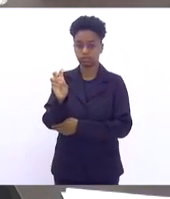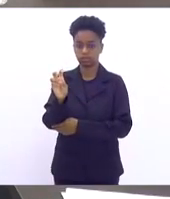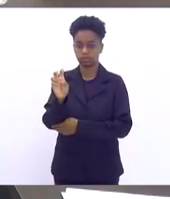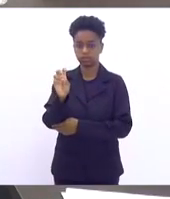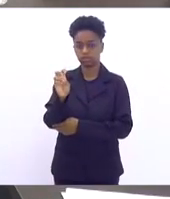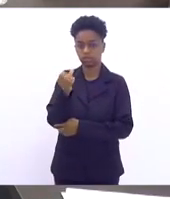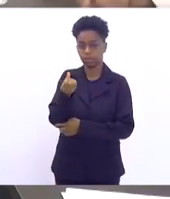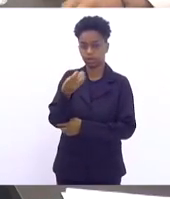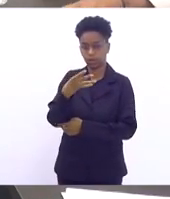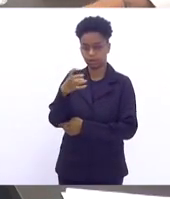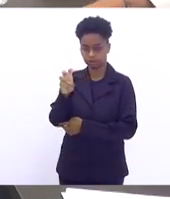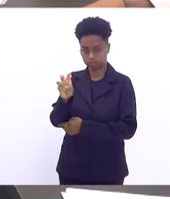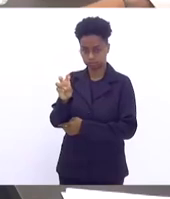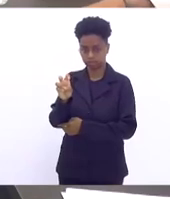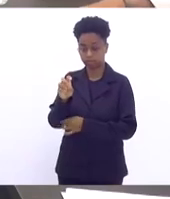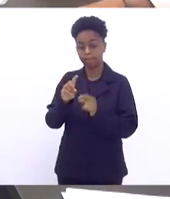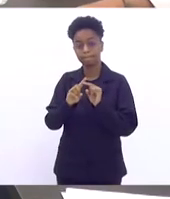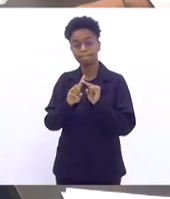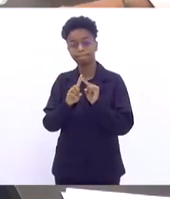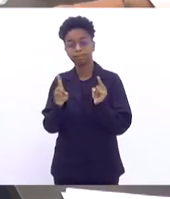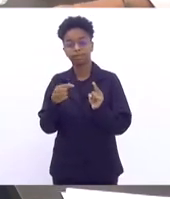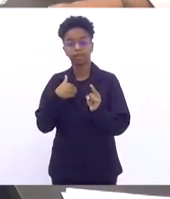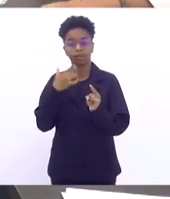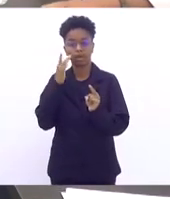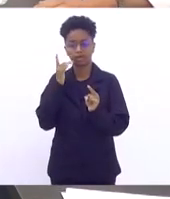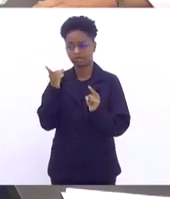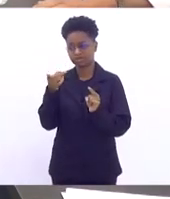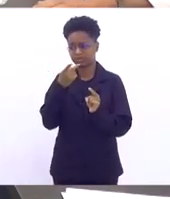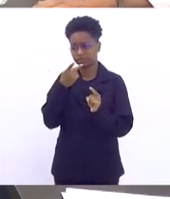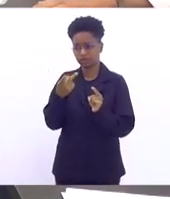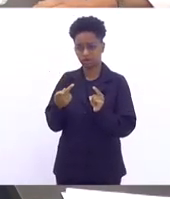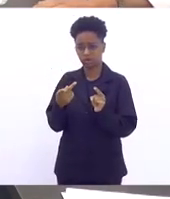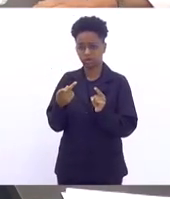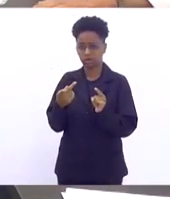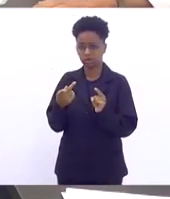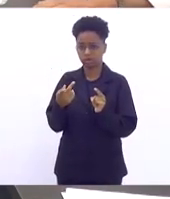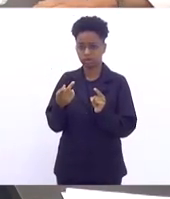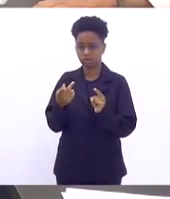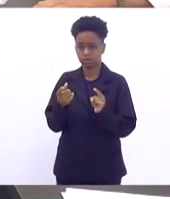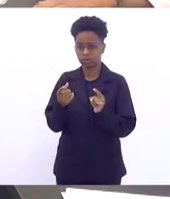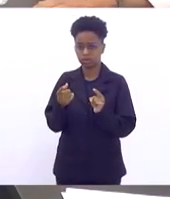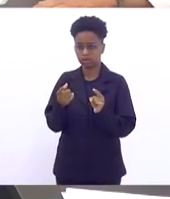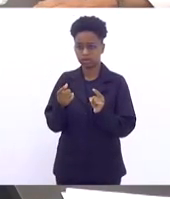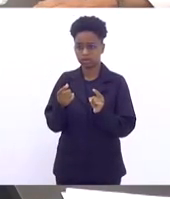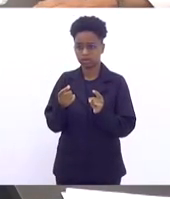55645 mas o quem vossa excelência tá chamando atenção nós